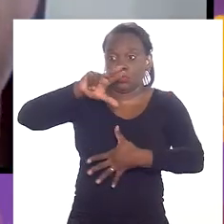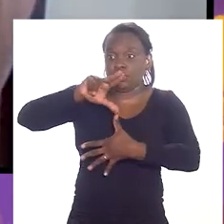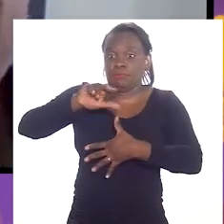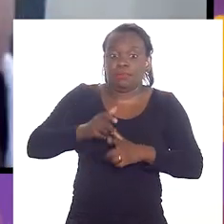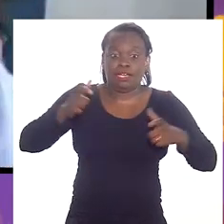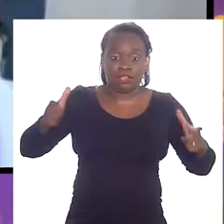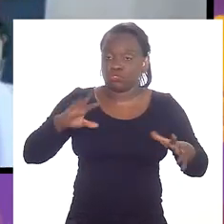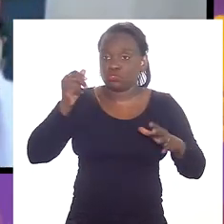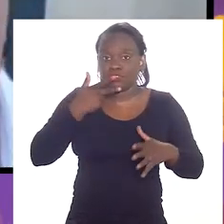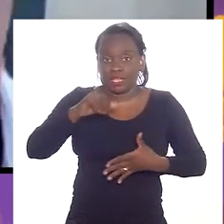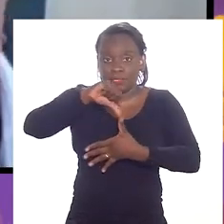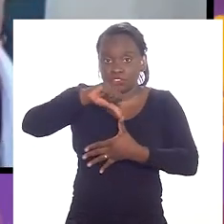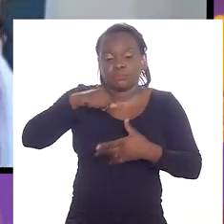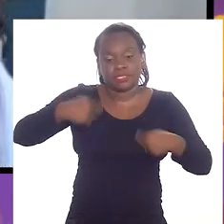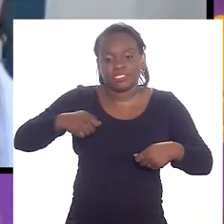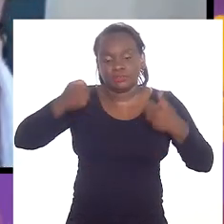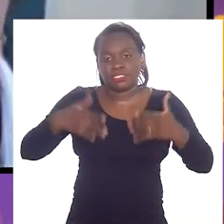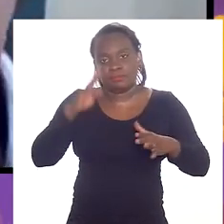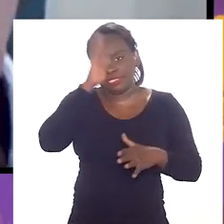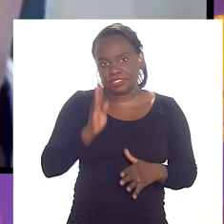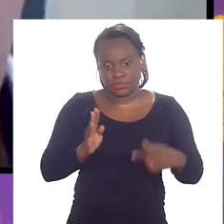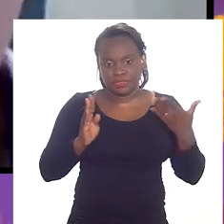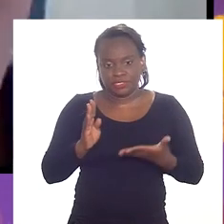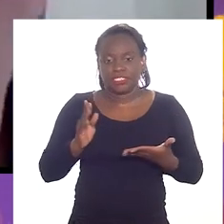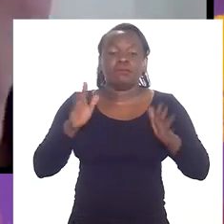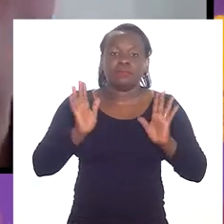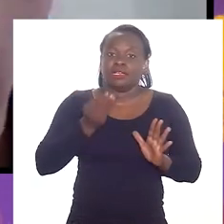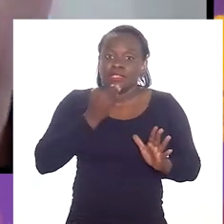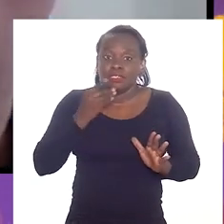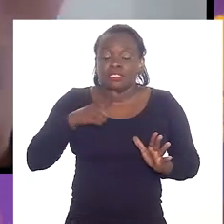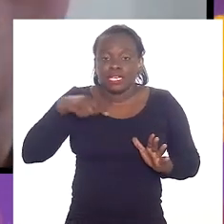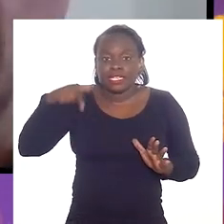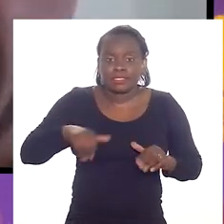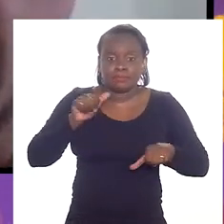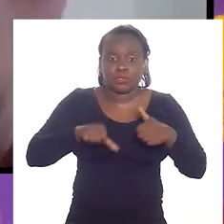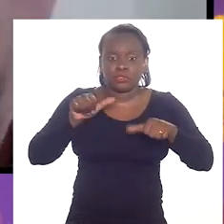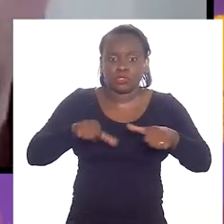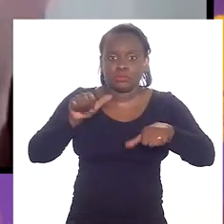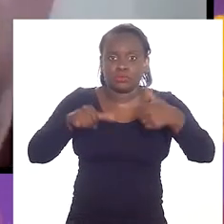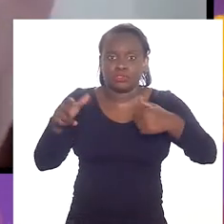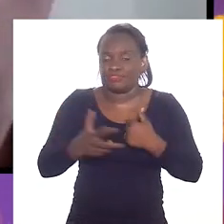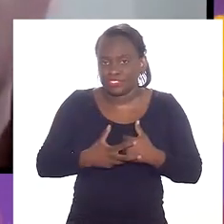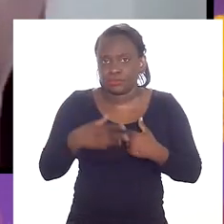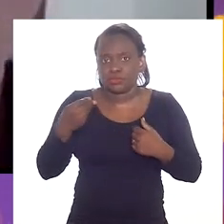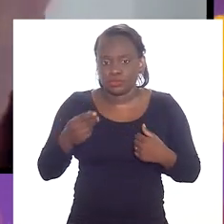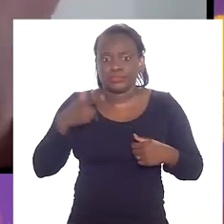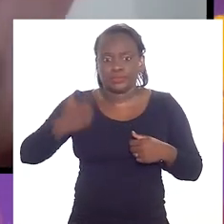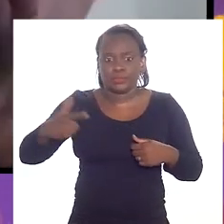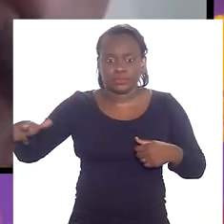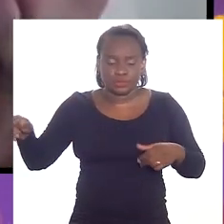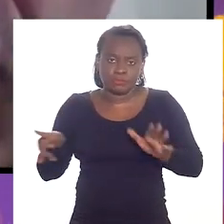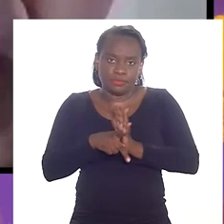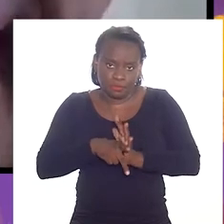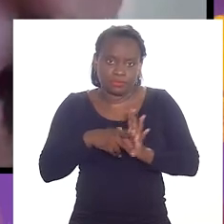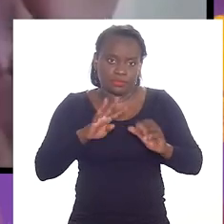lei. Citei aqui do Brasil, a 14.125 desse ano, fevereiro, assinada pelo presidente Jair Bolsonaro. A